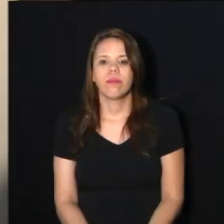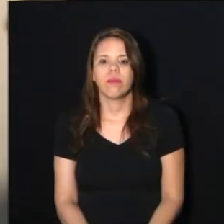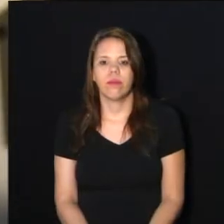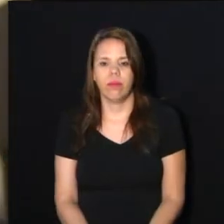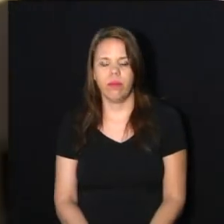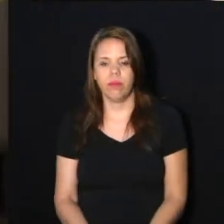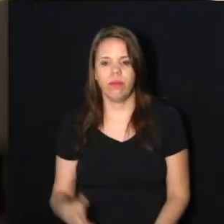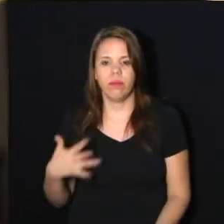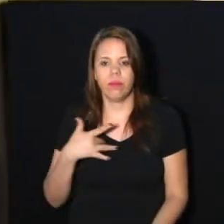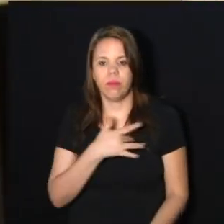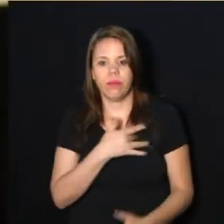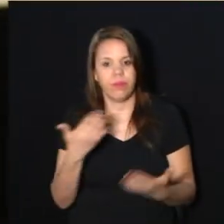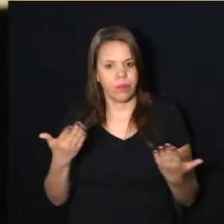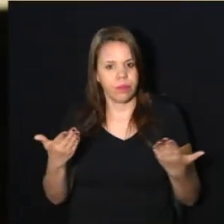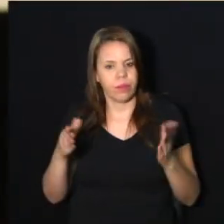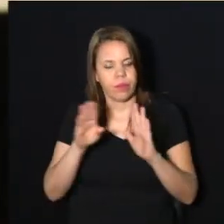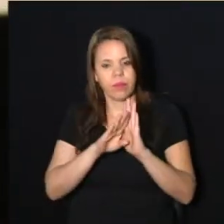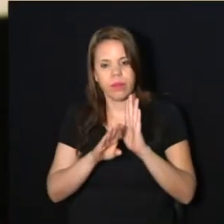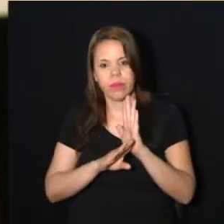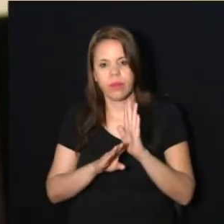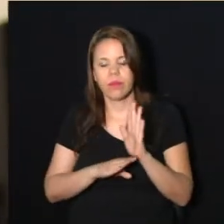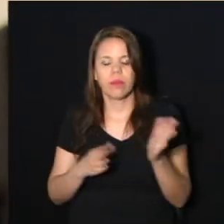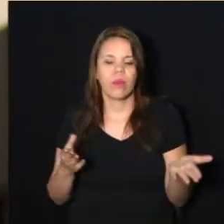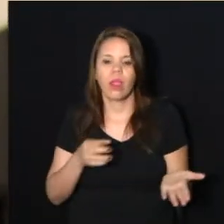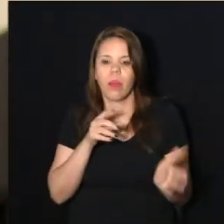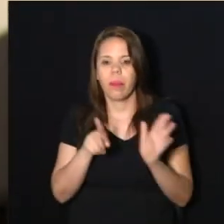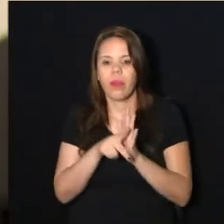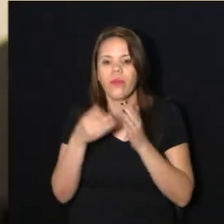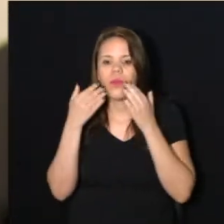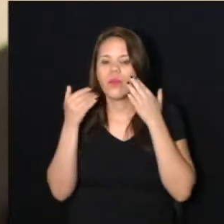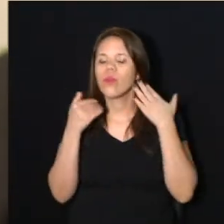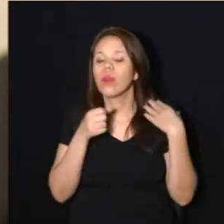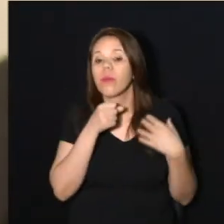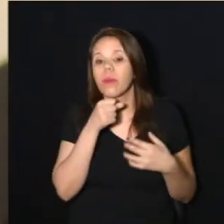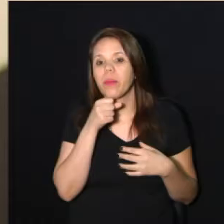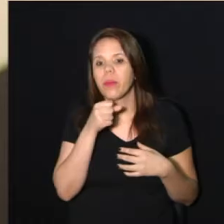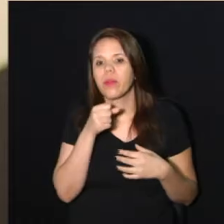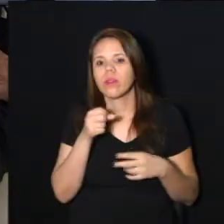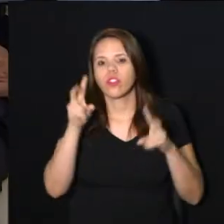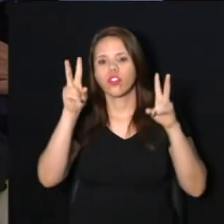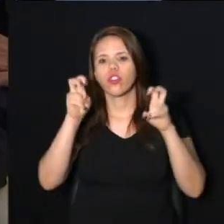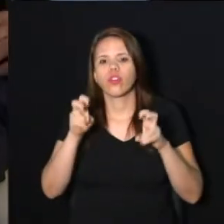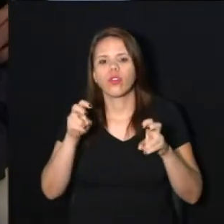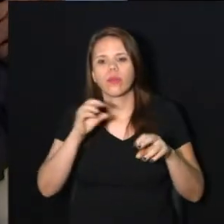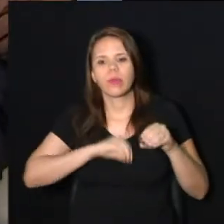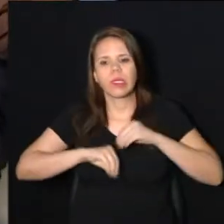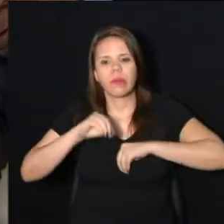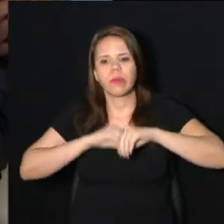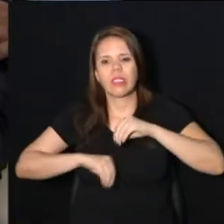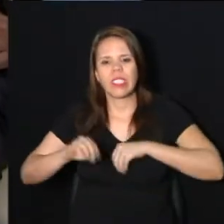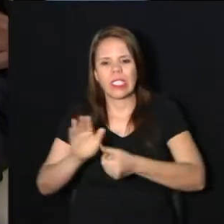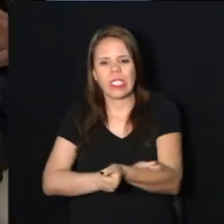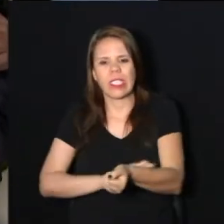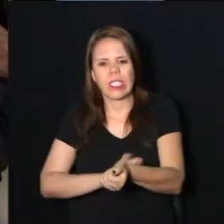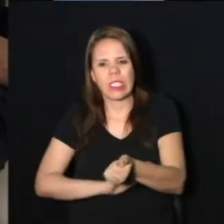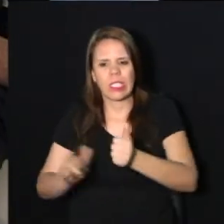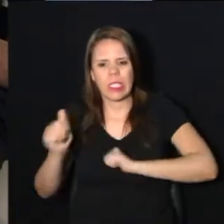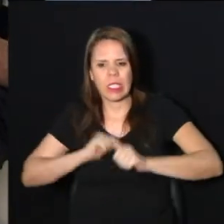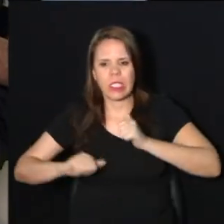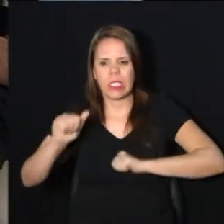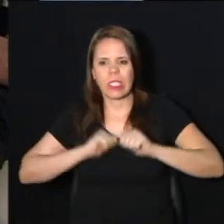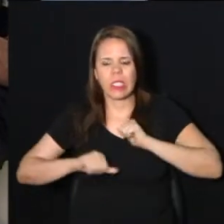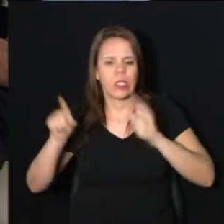O Saúde Agora aproveitou a exclusividade da entrevista com o Dr. Drauzio Varella sobre depressão, estresse e ansiedade